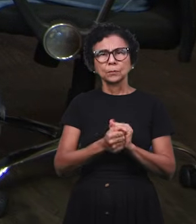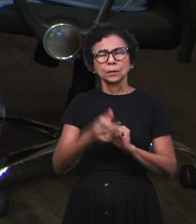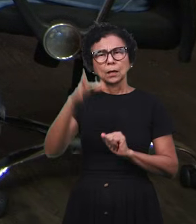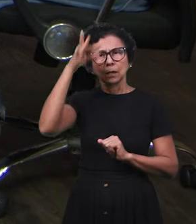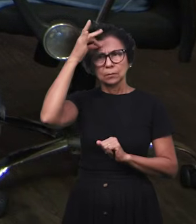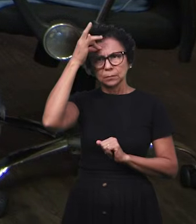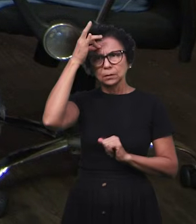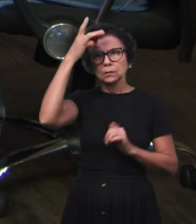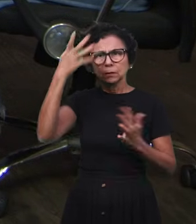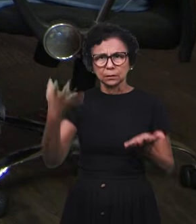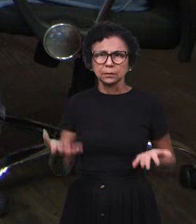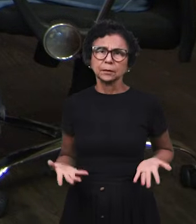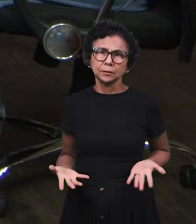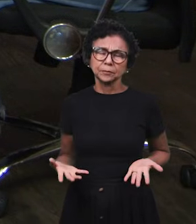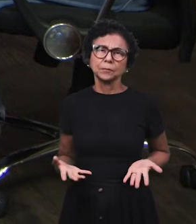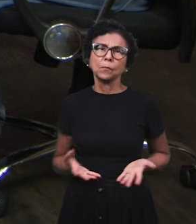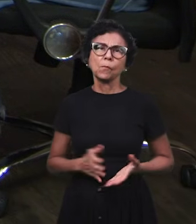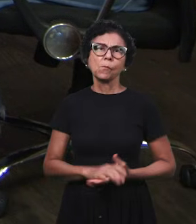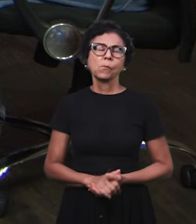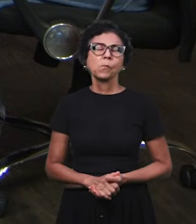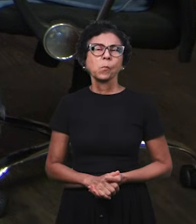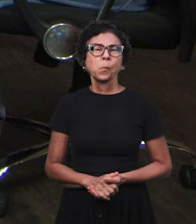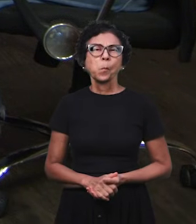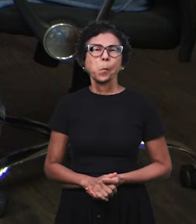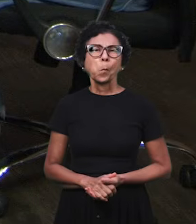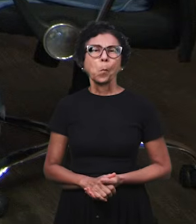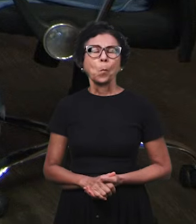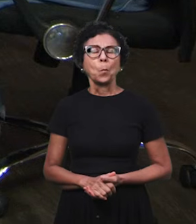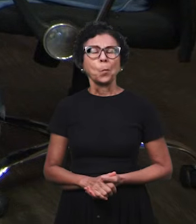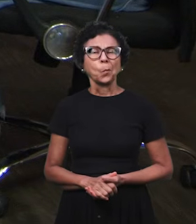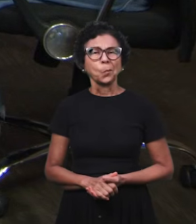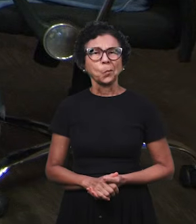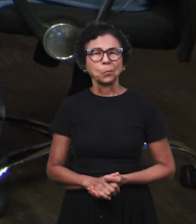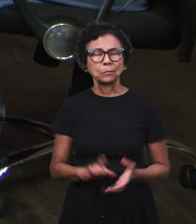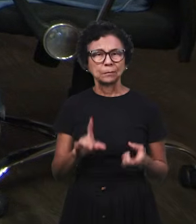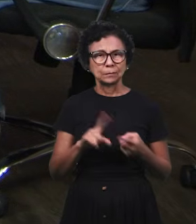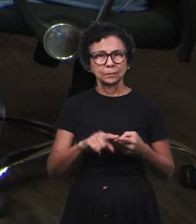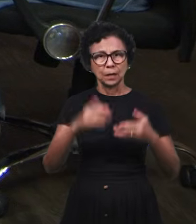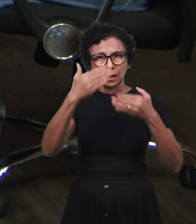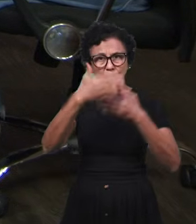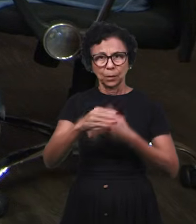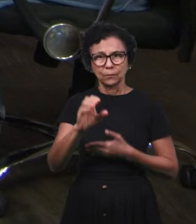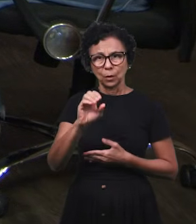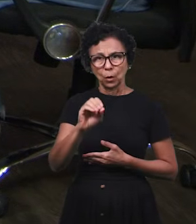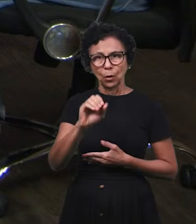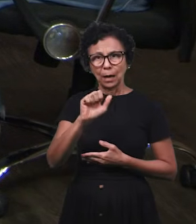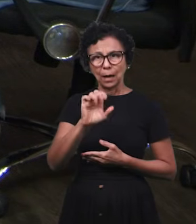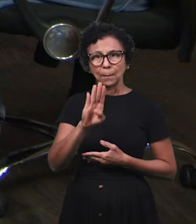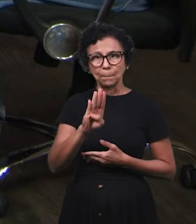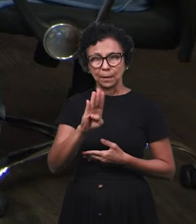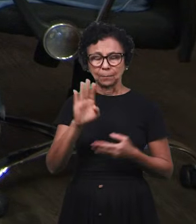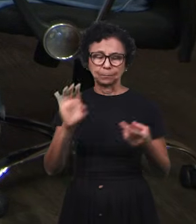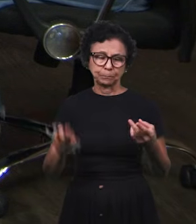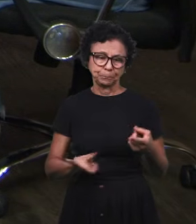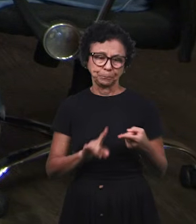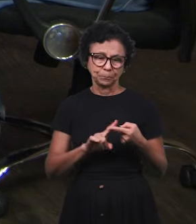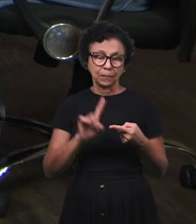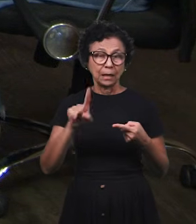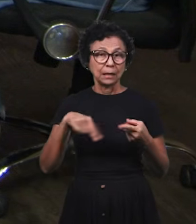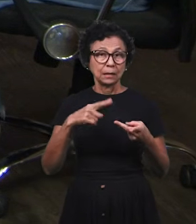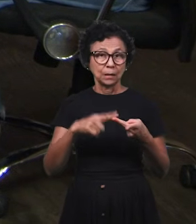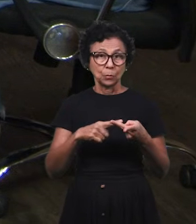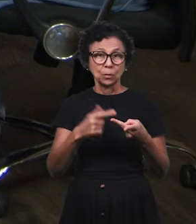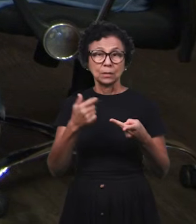ordem, você pode estar habilitado para advogar. Aí você vai advogar, né? Aí pode ser, na grande maioria, de